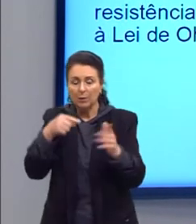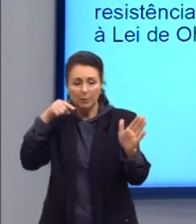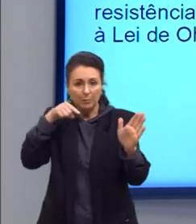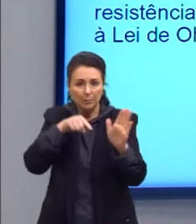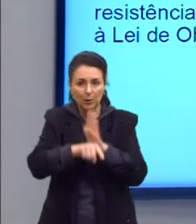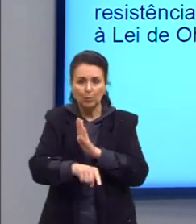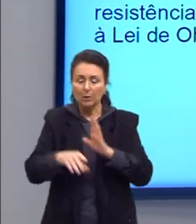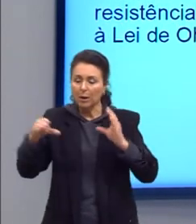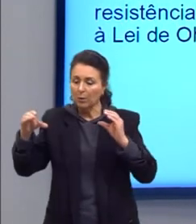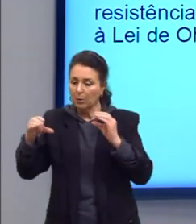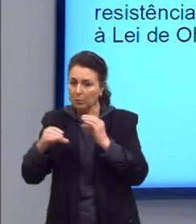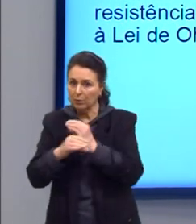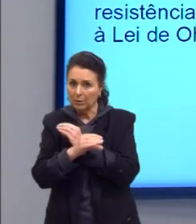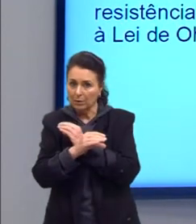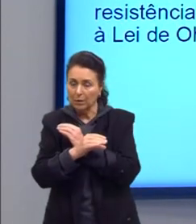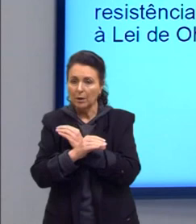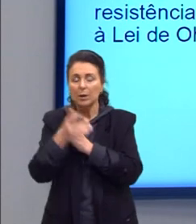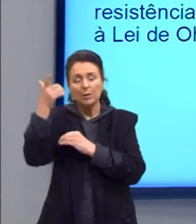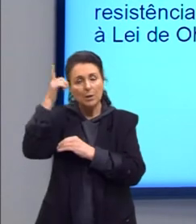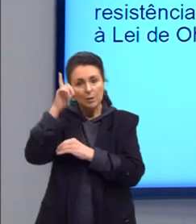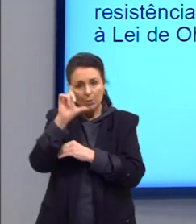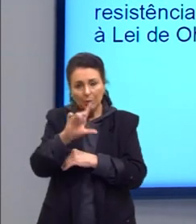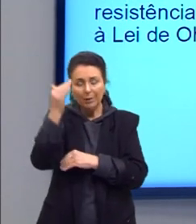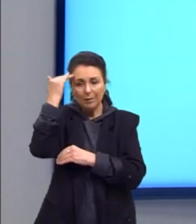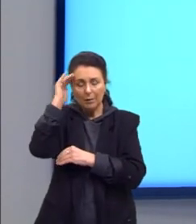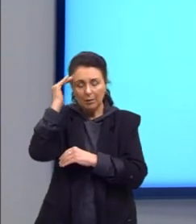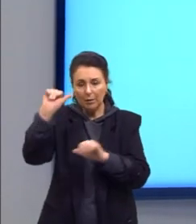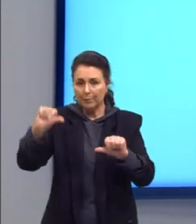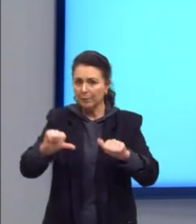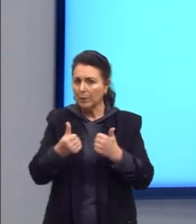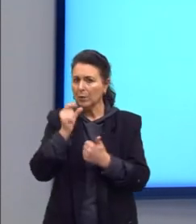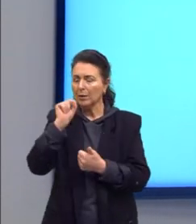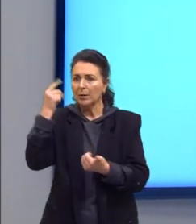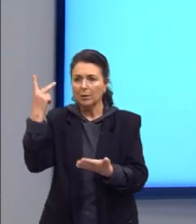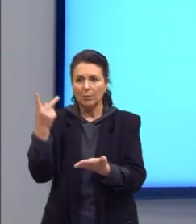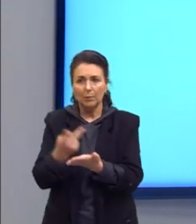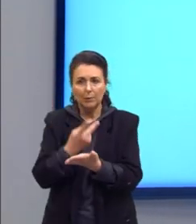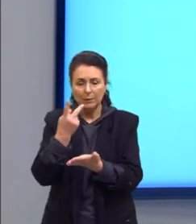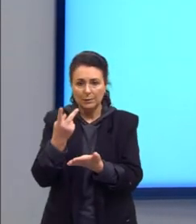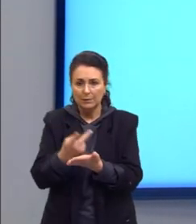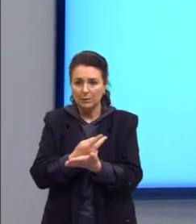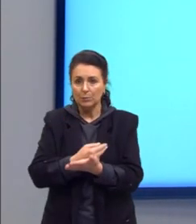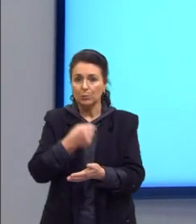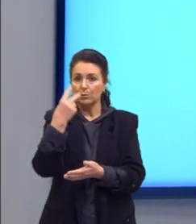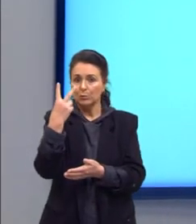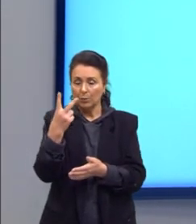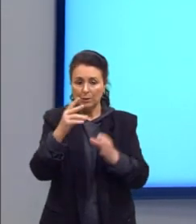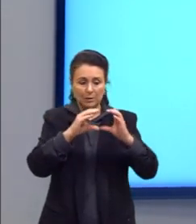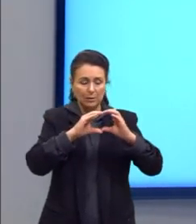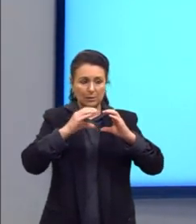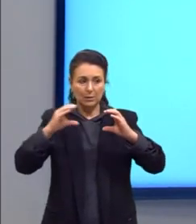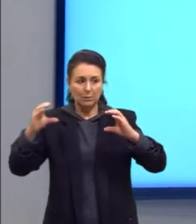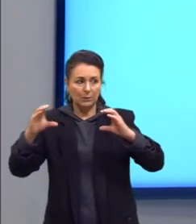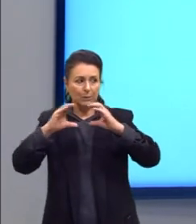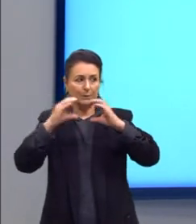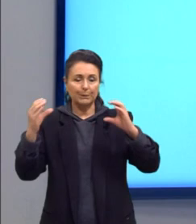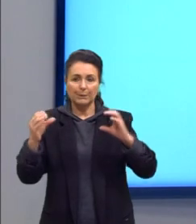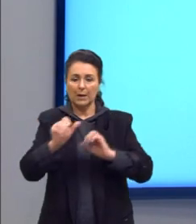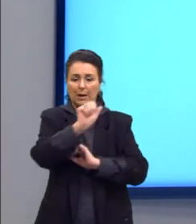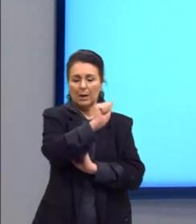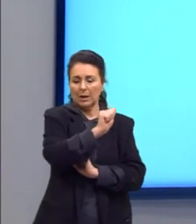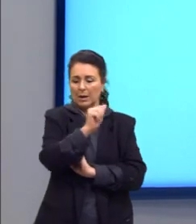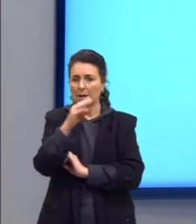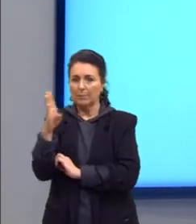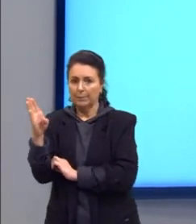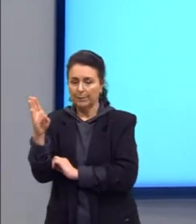completa né que a gente consegue então entender melhor o que que tá acontecendo Então aqui os dois circuitos né de a